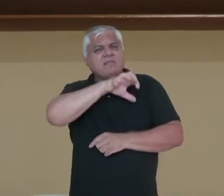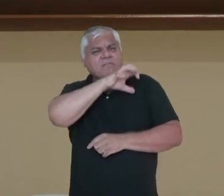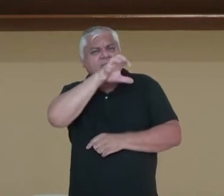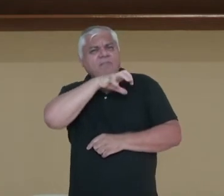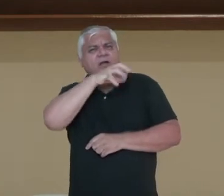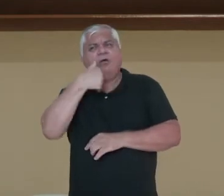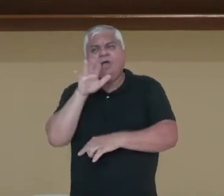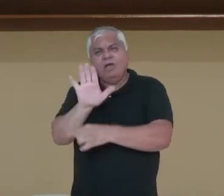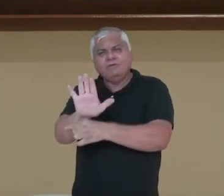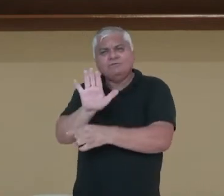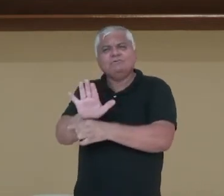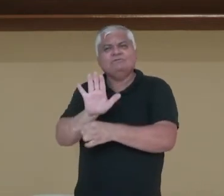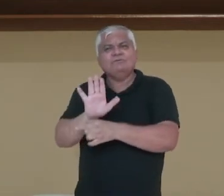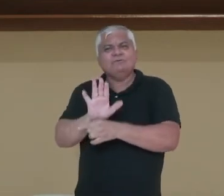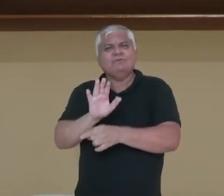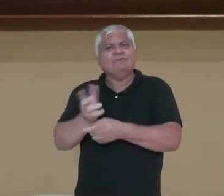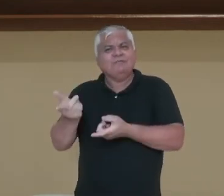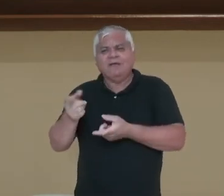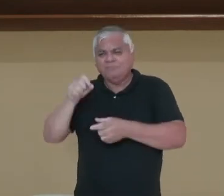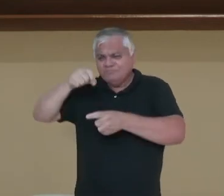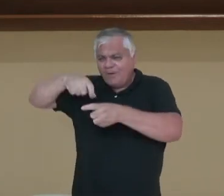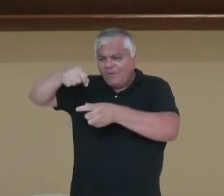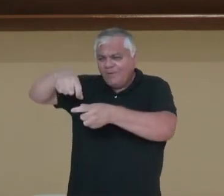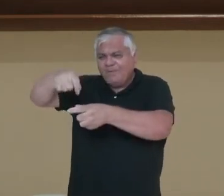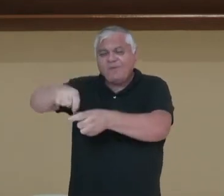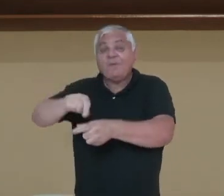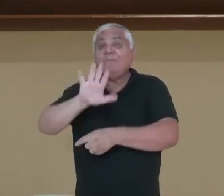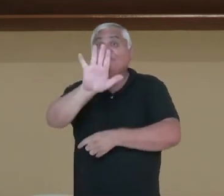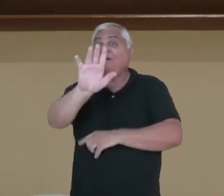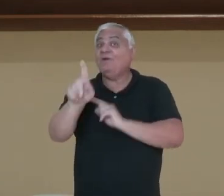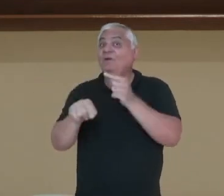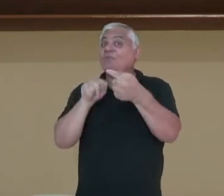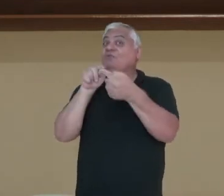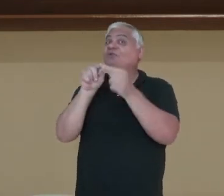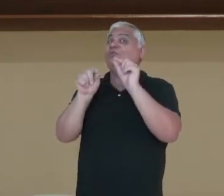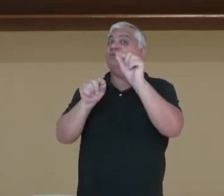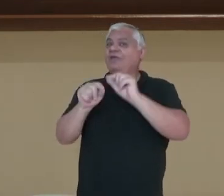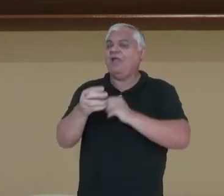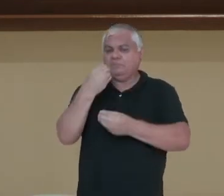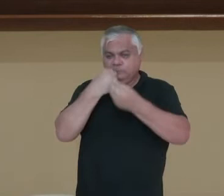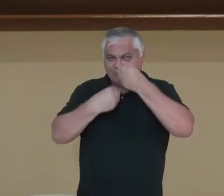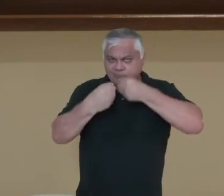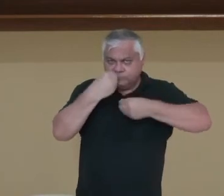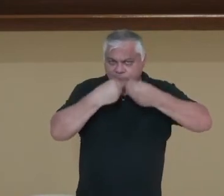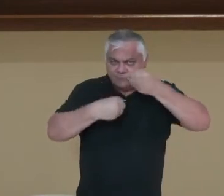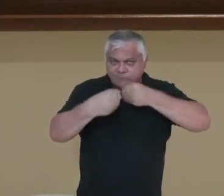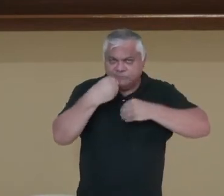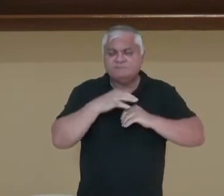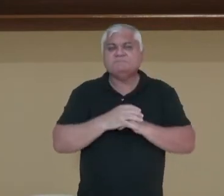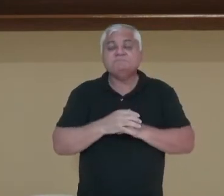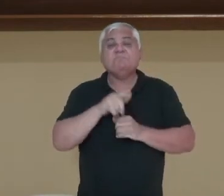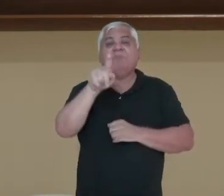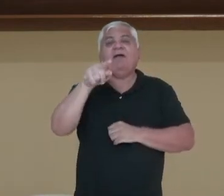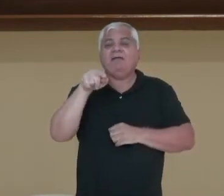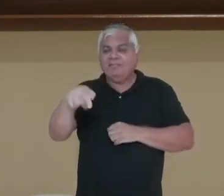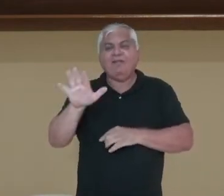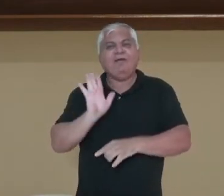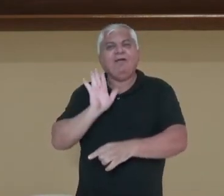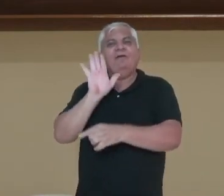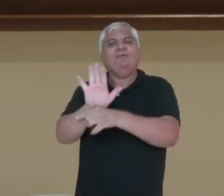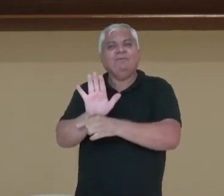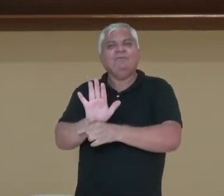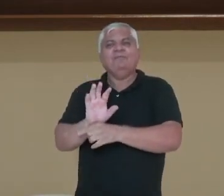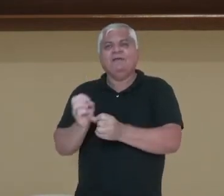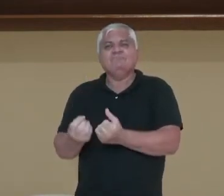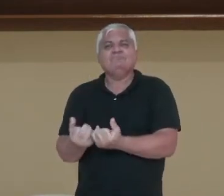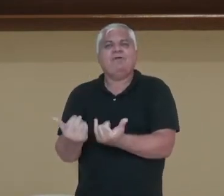nessa dispersão. Obviamente que o objetivo desses animais é a alimentação deles, tá? Mas eles acabam contribuindo